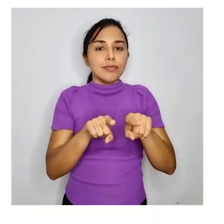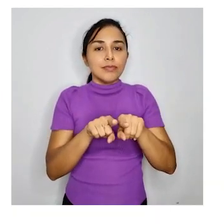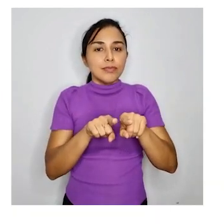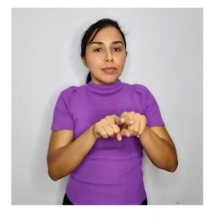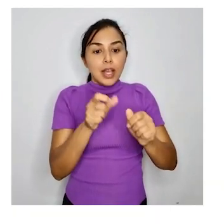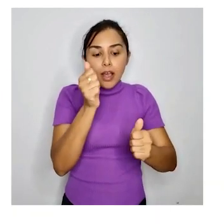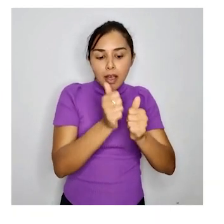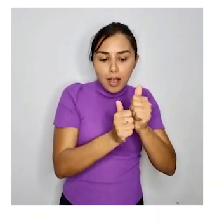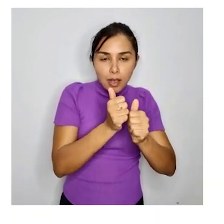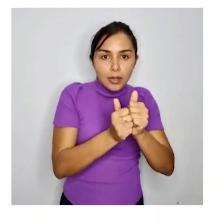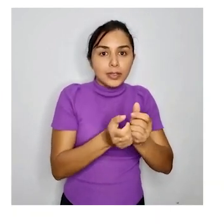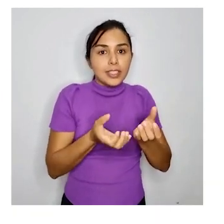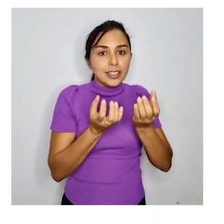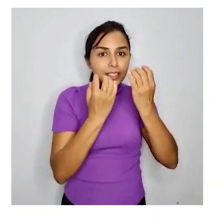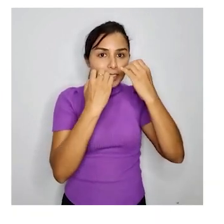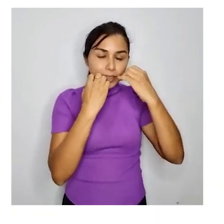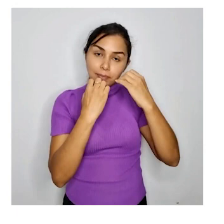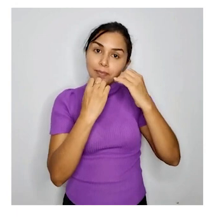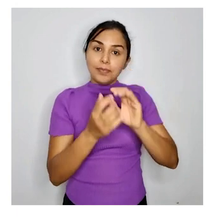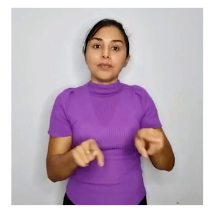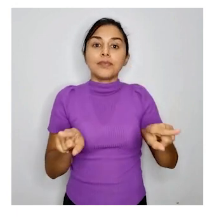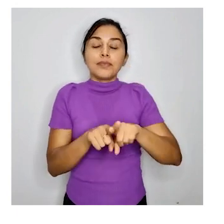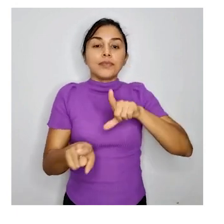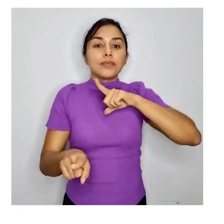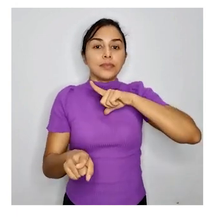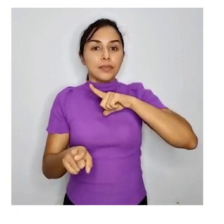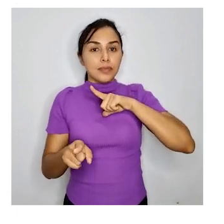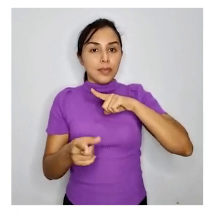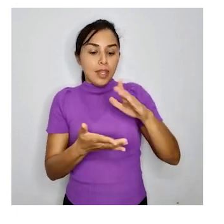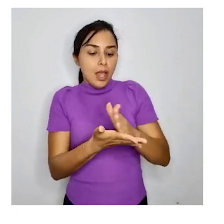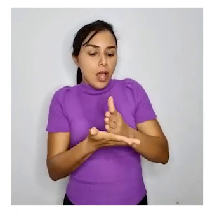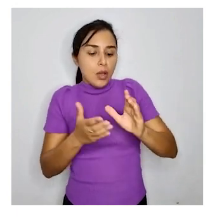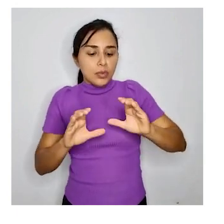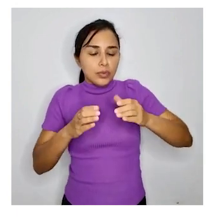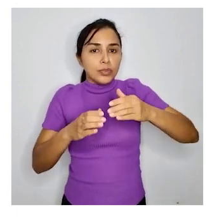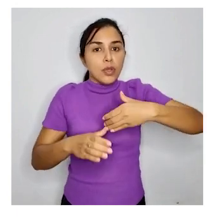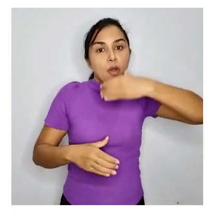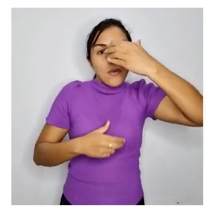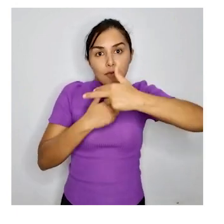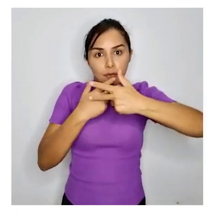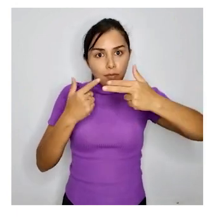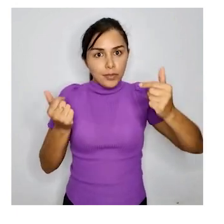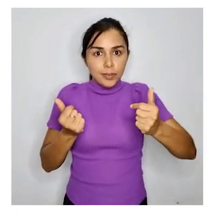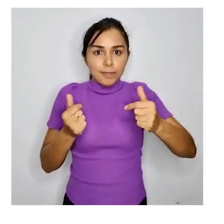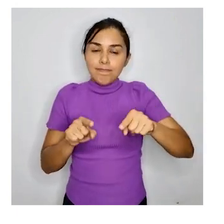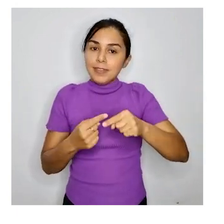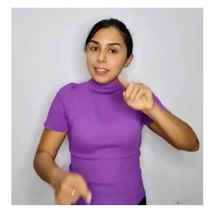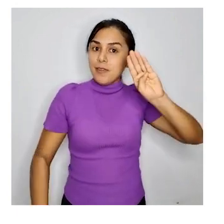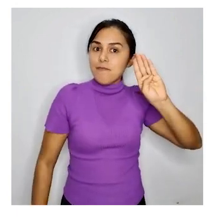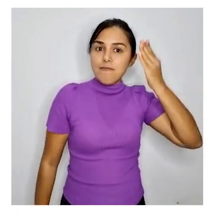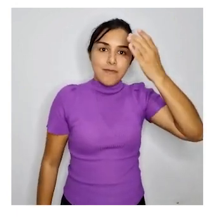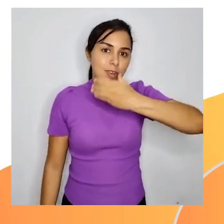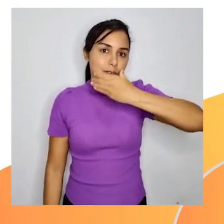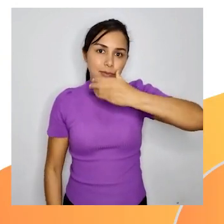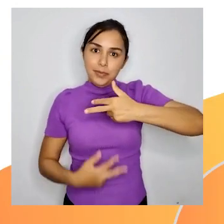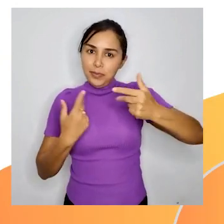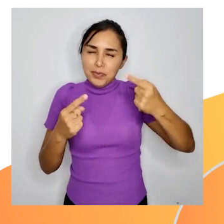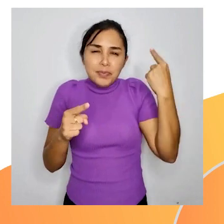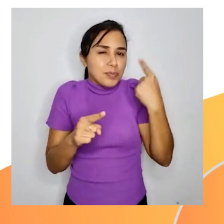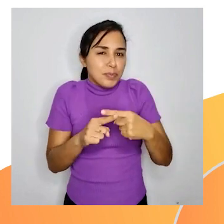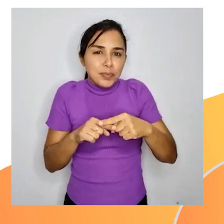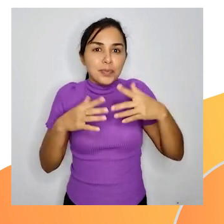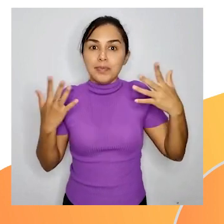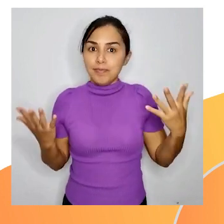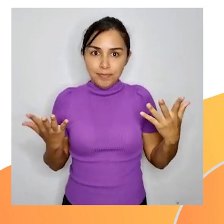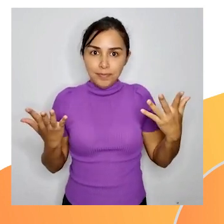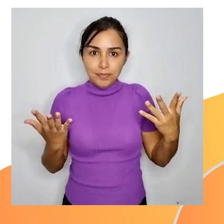Há alguns frutos que são chamados dessa forma, porém são falsos frutos. Por que isso acontece?